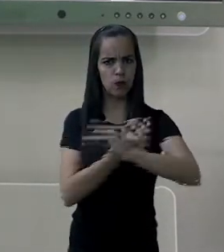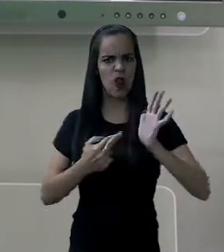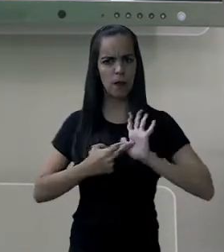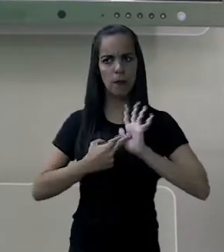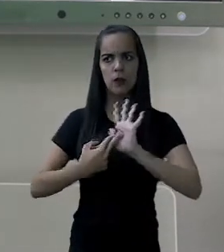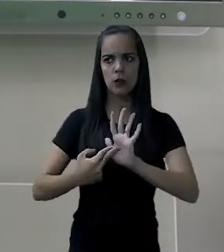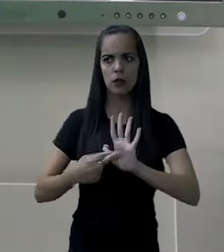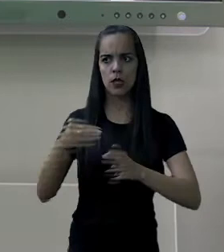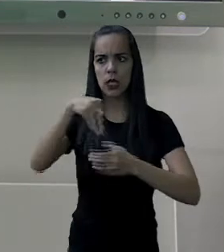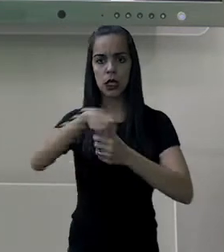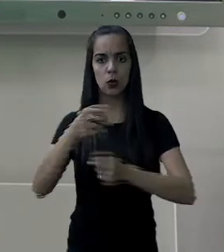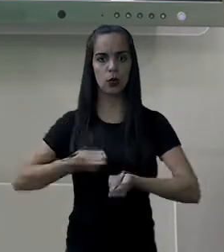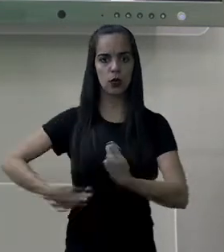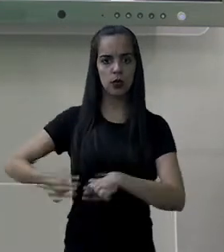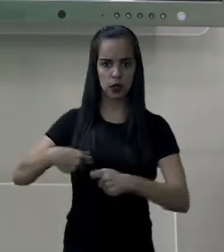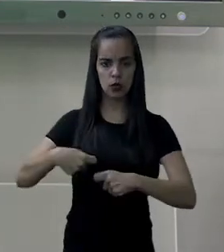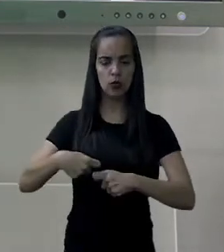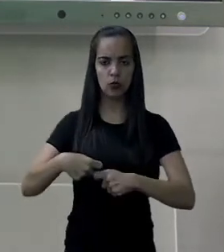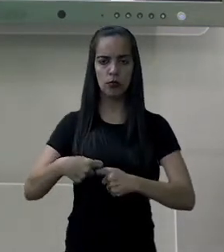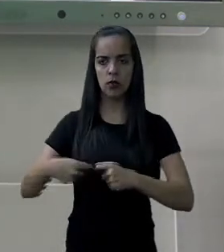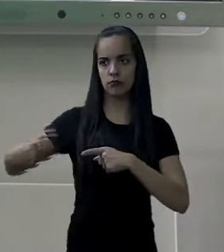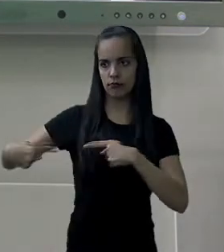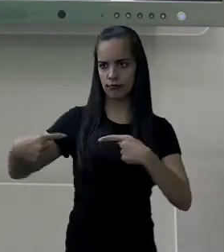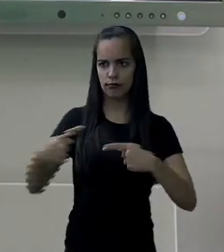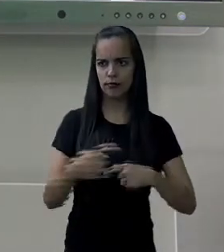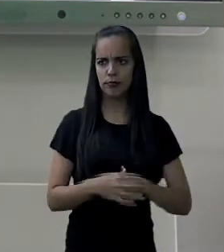força econômica.